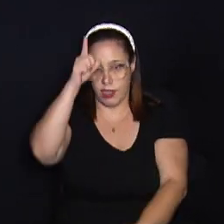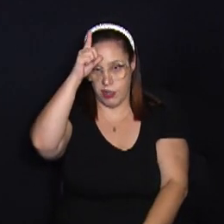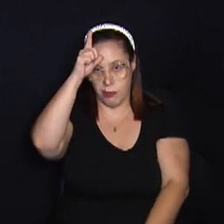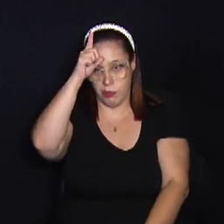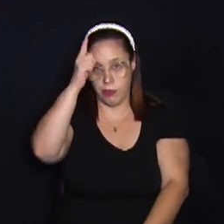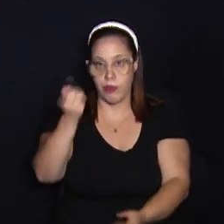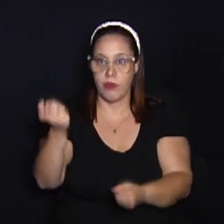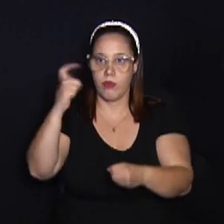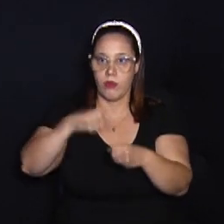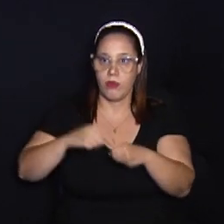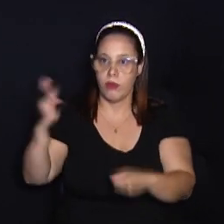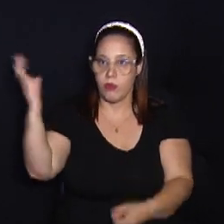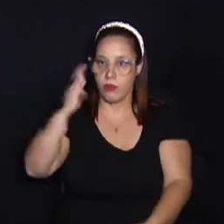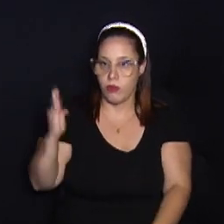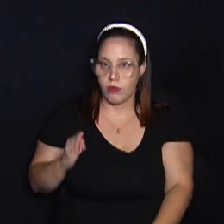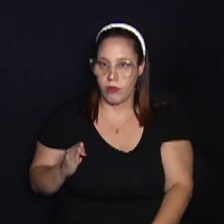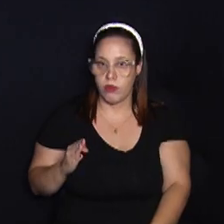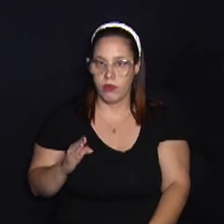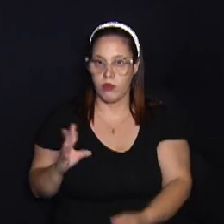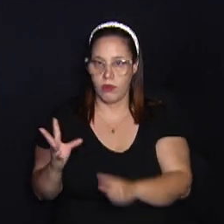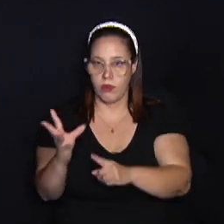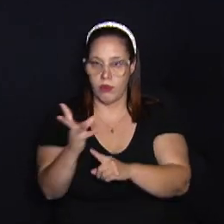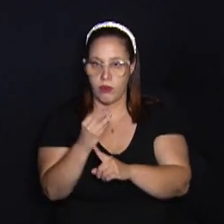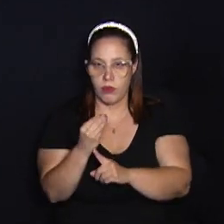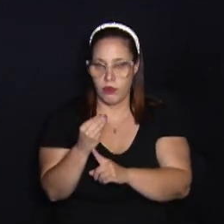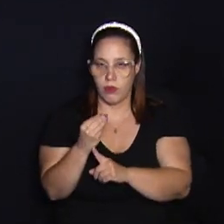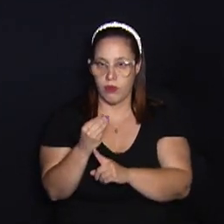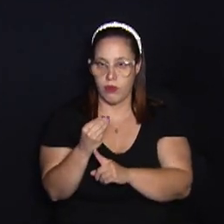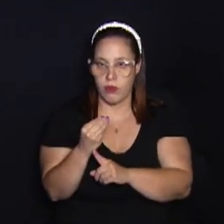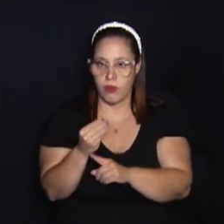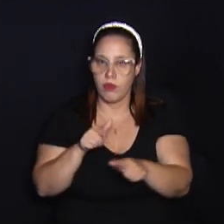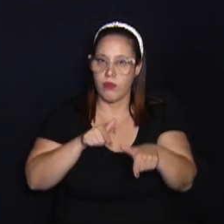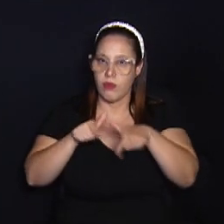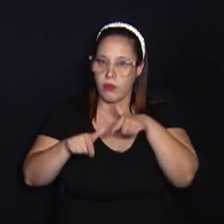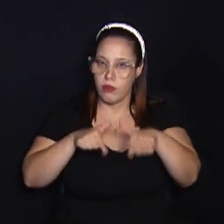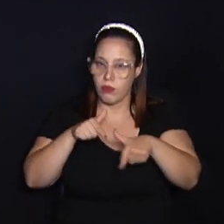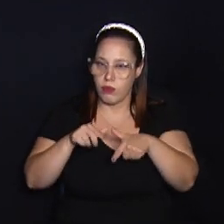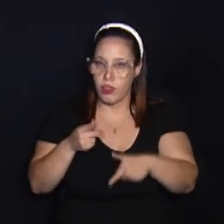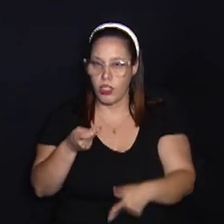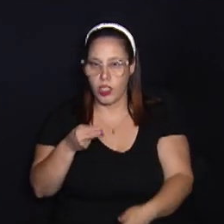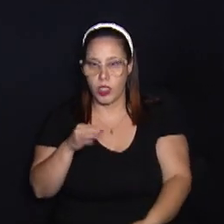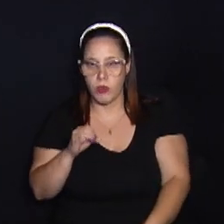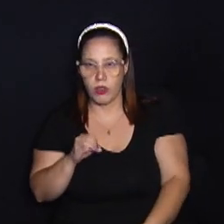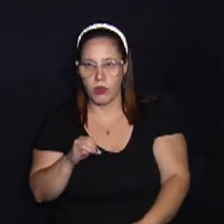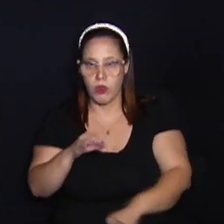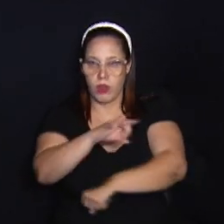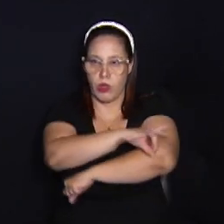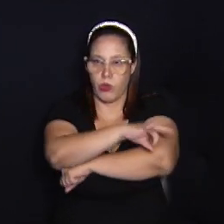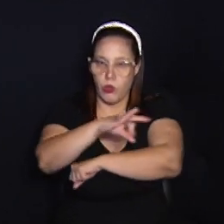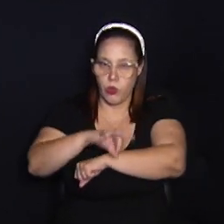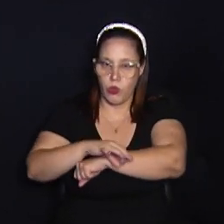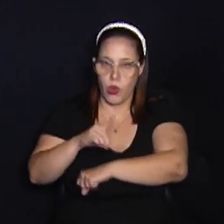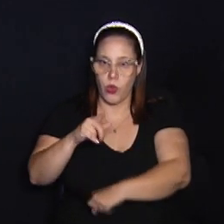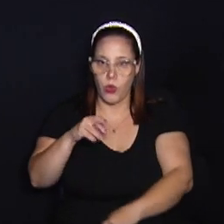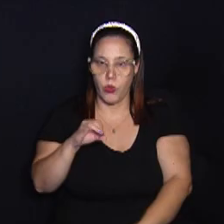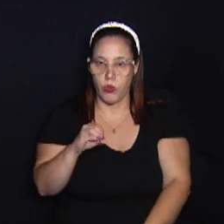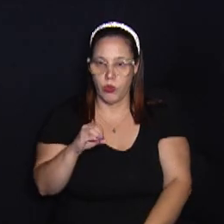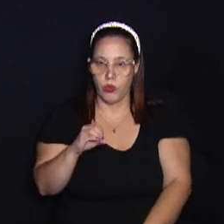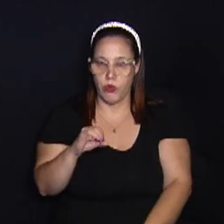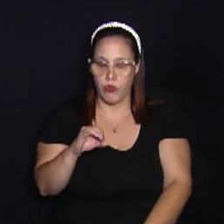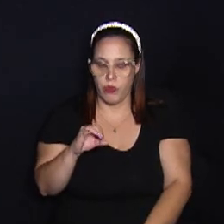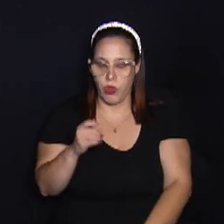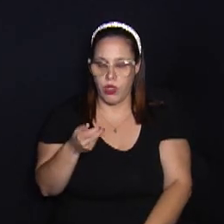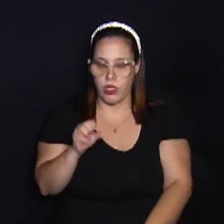alemã. De volta ao Brasil, estudou artes plásticas e iniciou seus trabalhos de paisagismo com os arquitetos